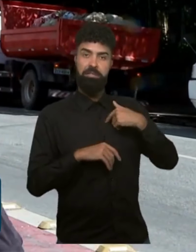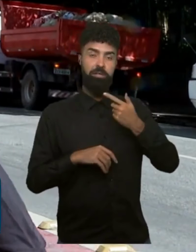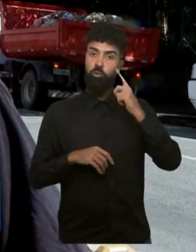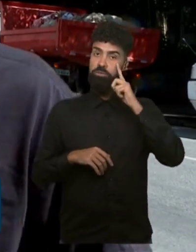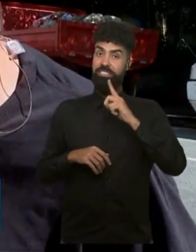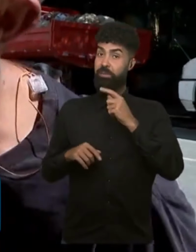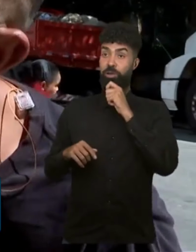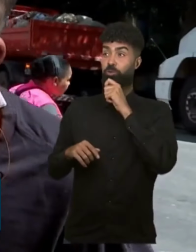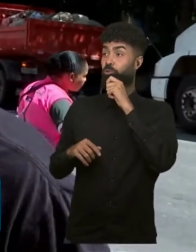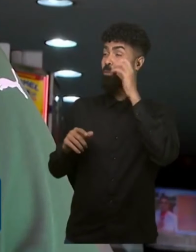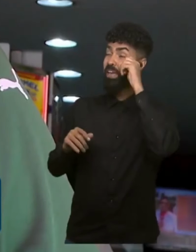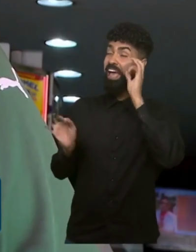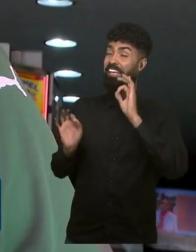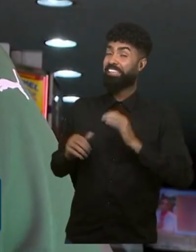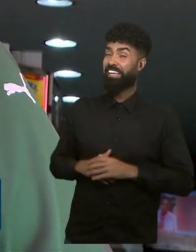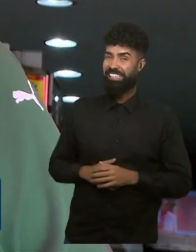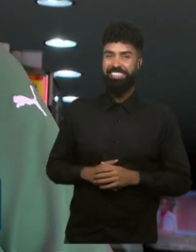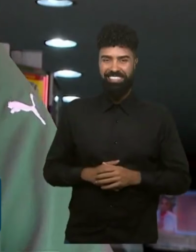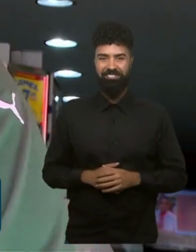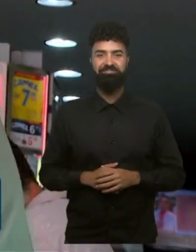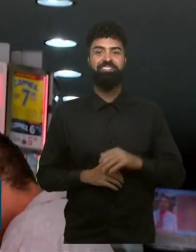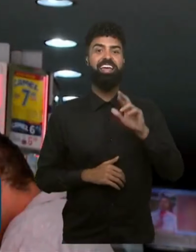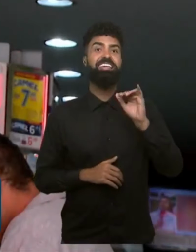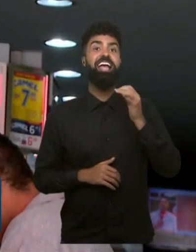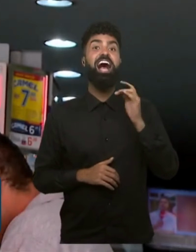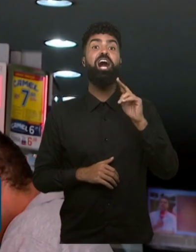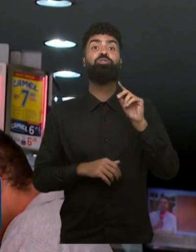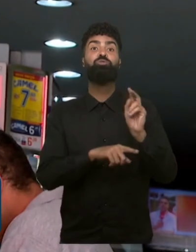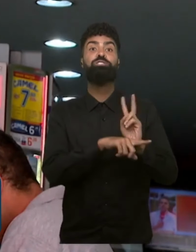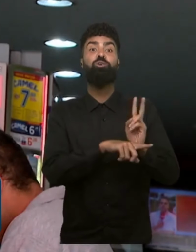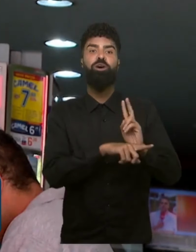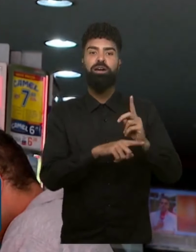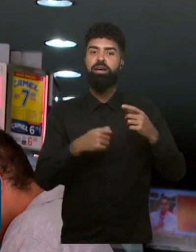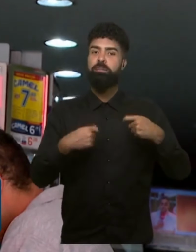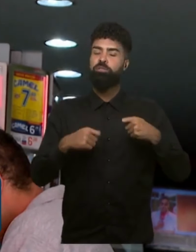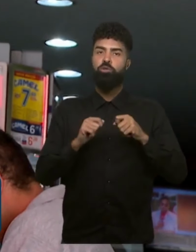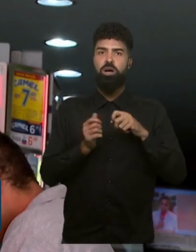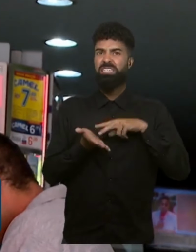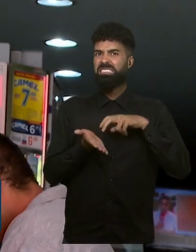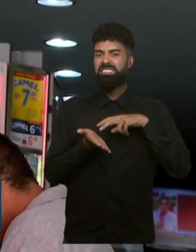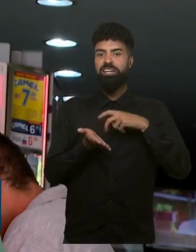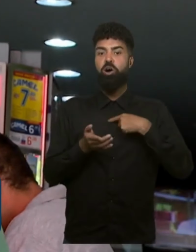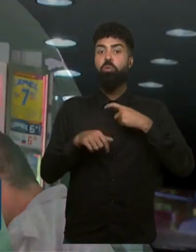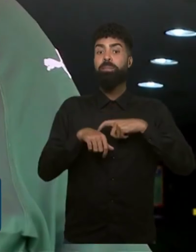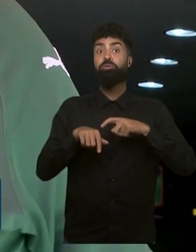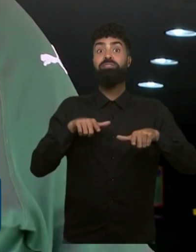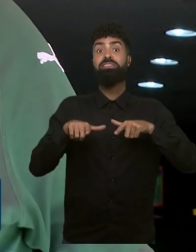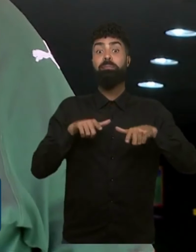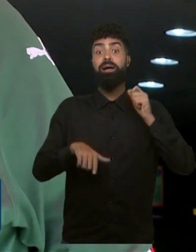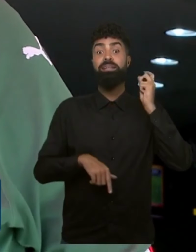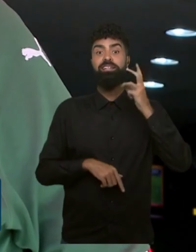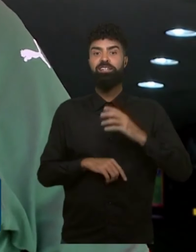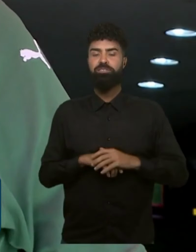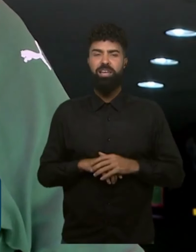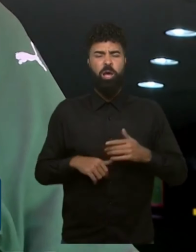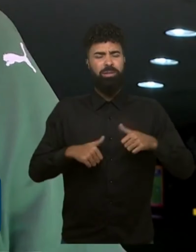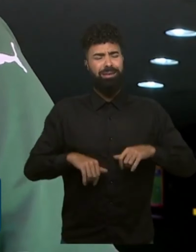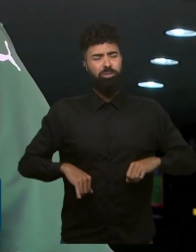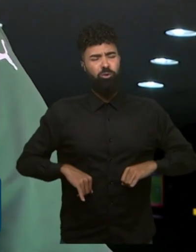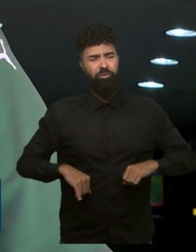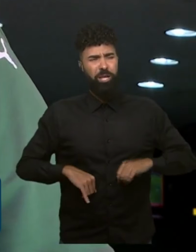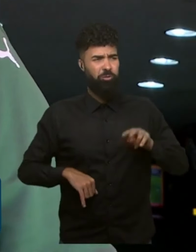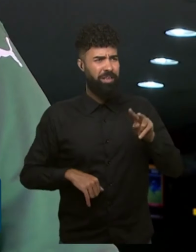ainda. Já o Ricardo, que é segurança, teve de celebrar o título durante o expediente. Sofrendo,